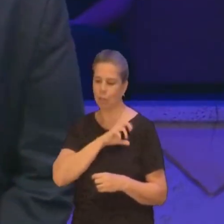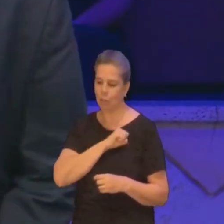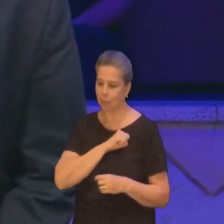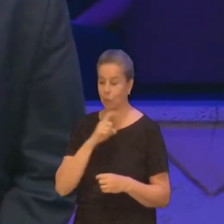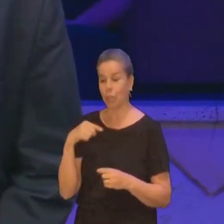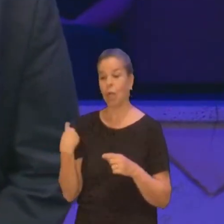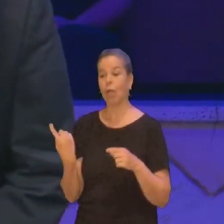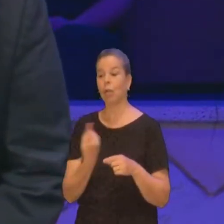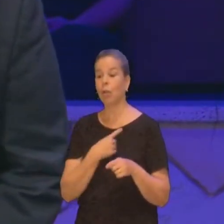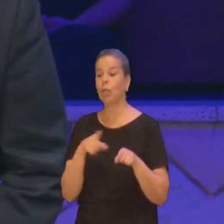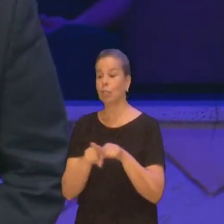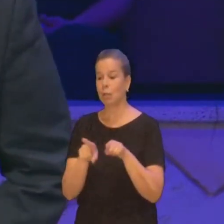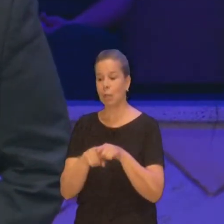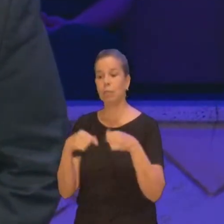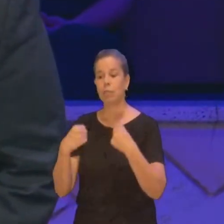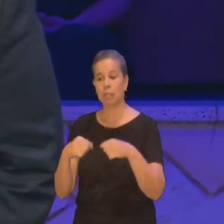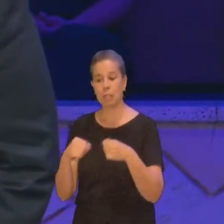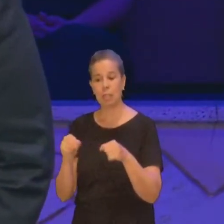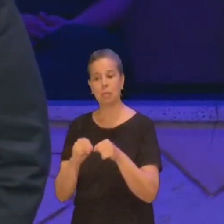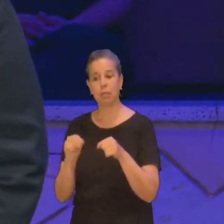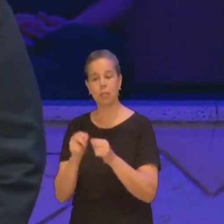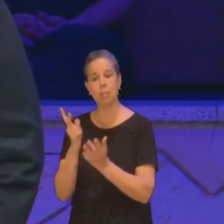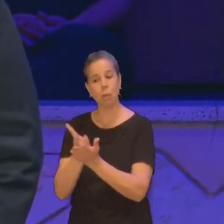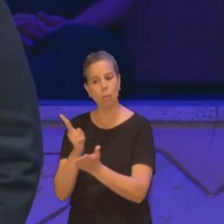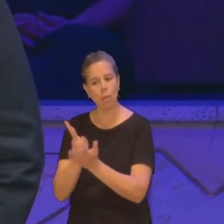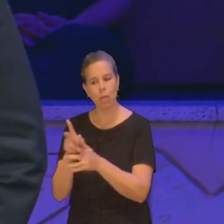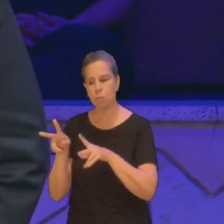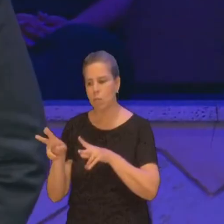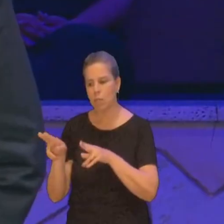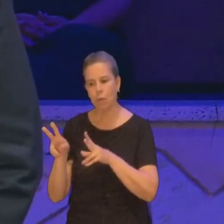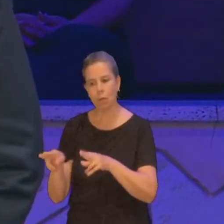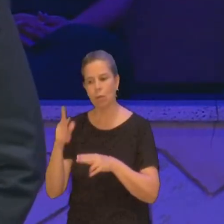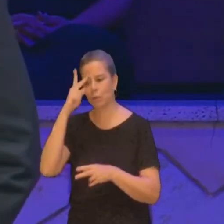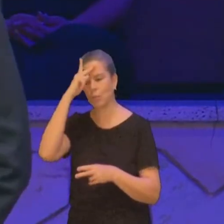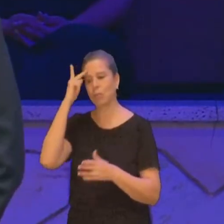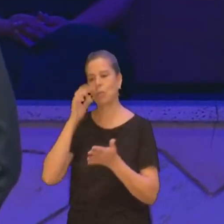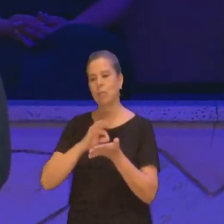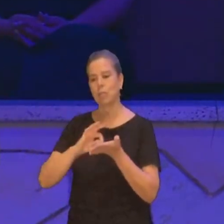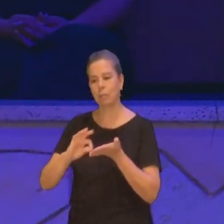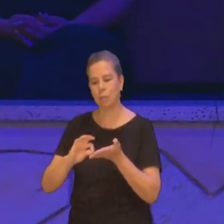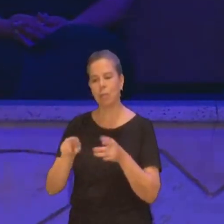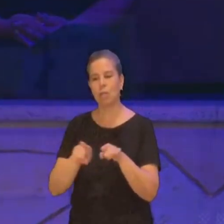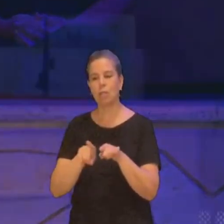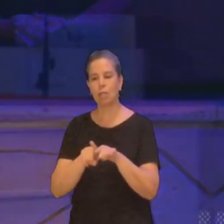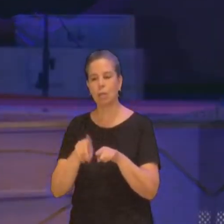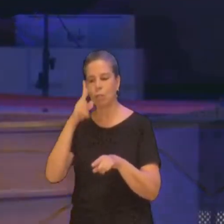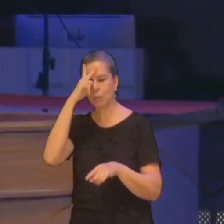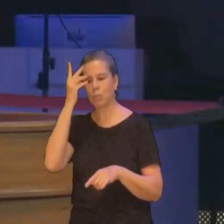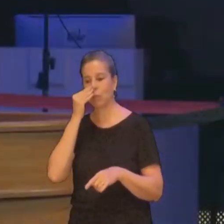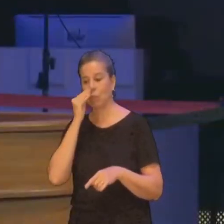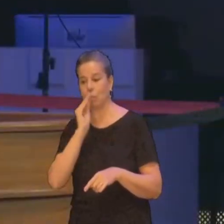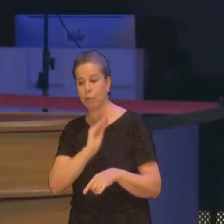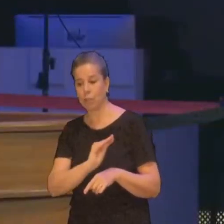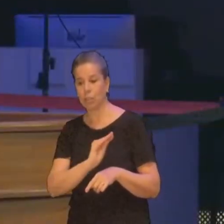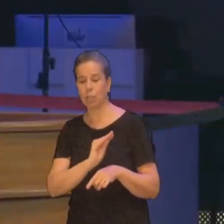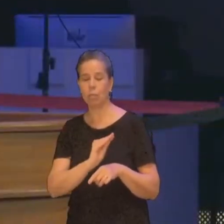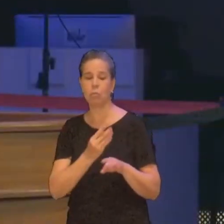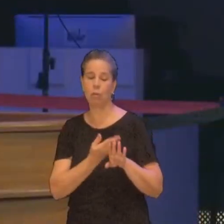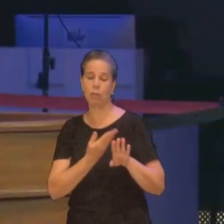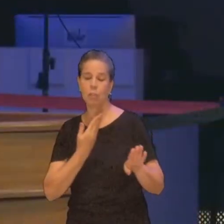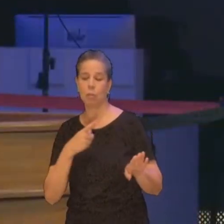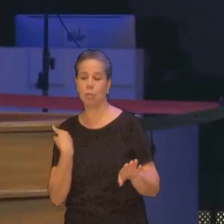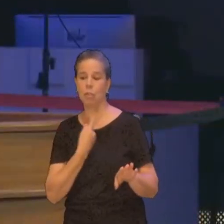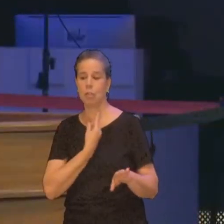mesmo pelos nossos inimigos e aqueles que nós rejeitamos ou afastamos de nossas